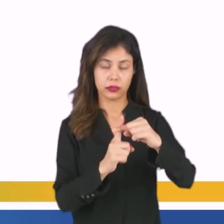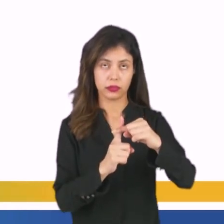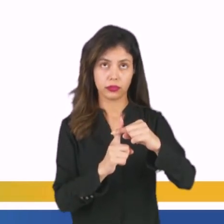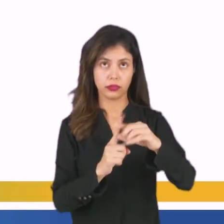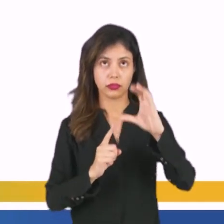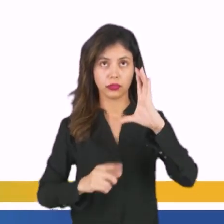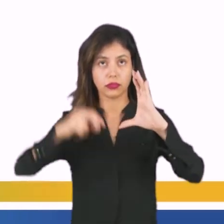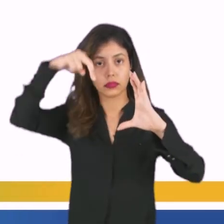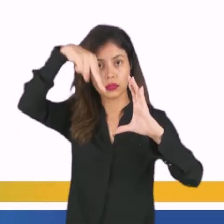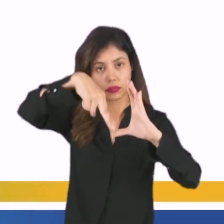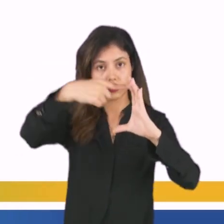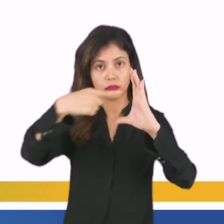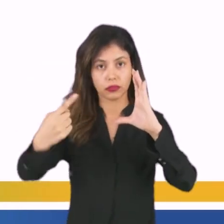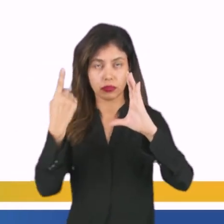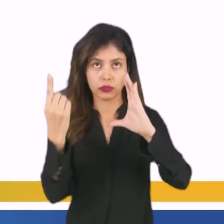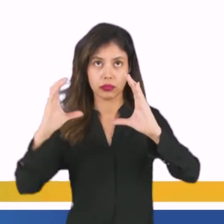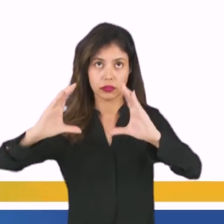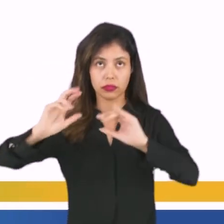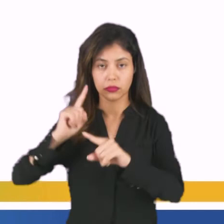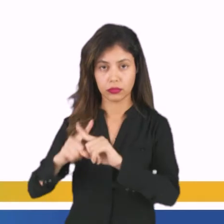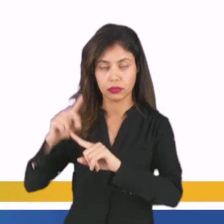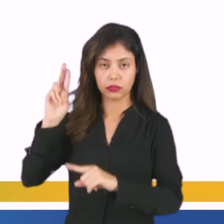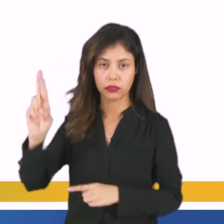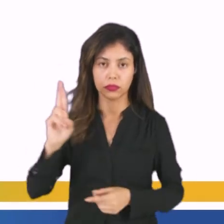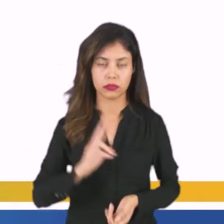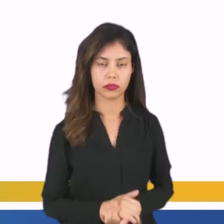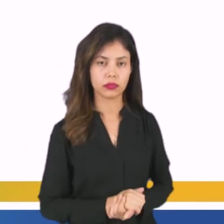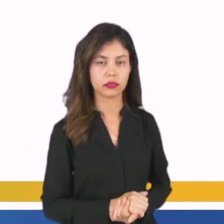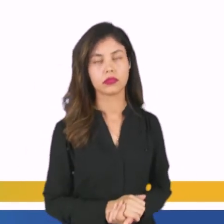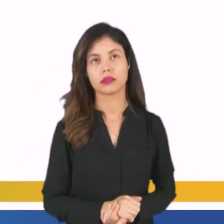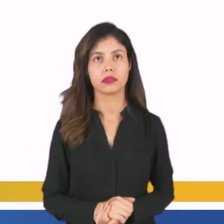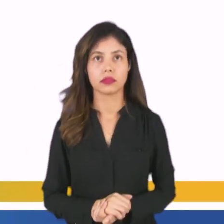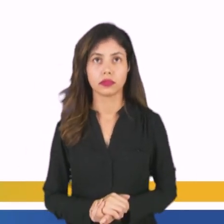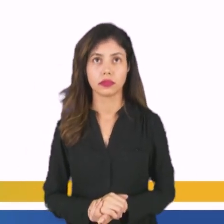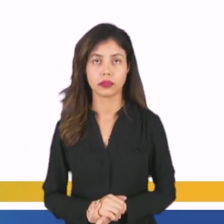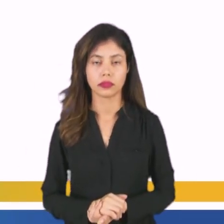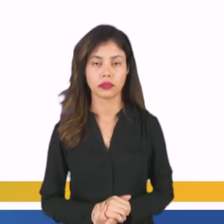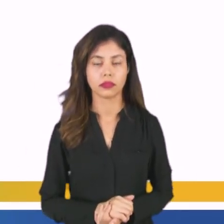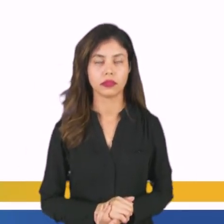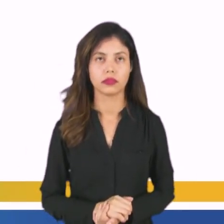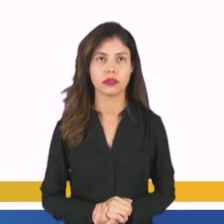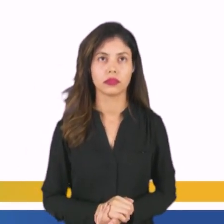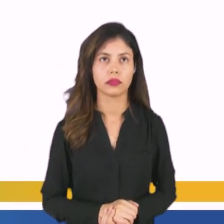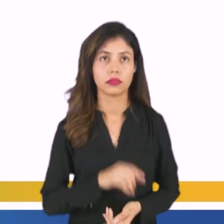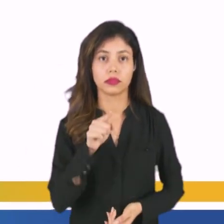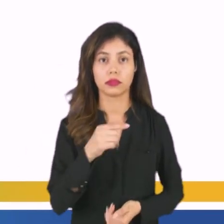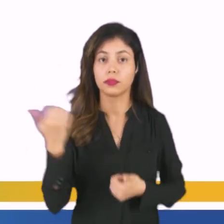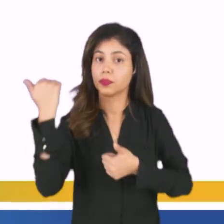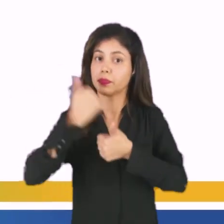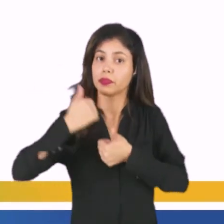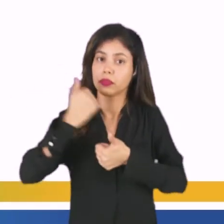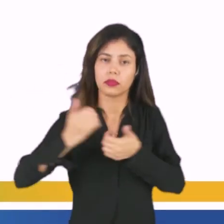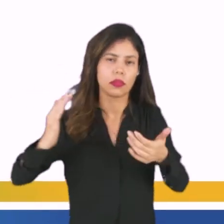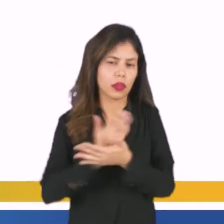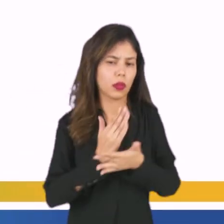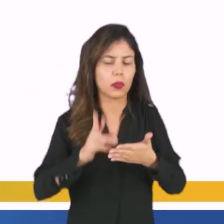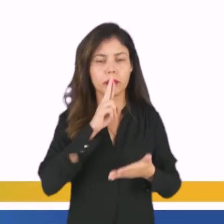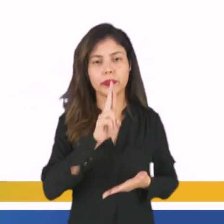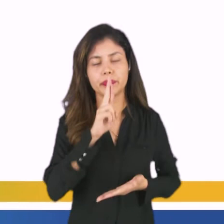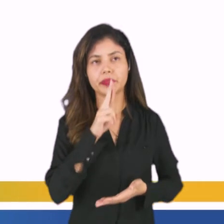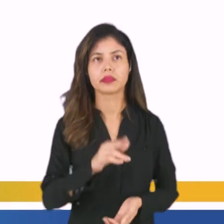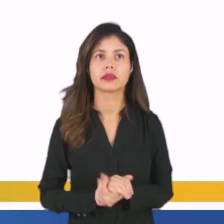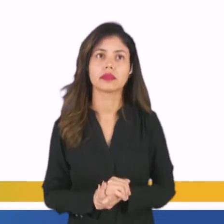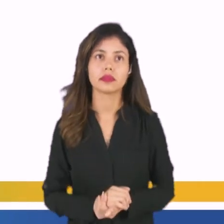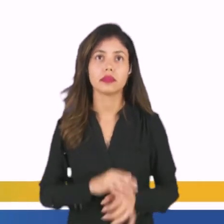elemento, mais n menos 1 vezes R. E aí nós vamos substituir alguns